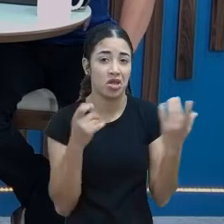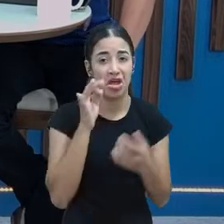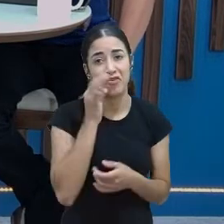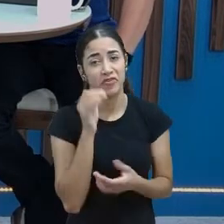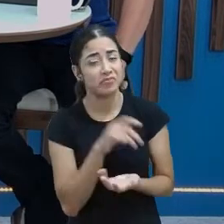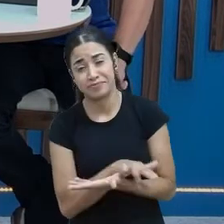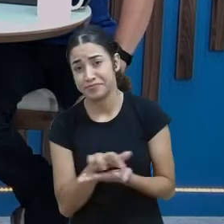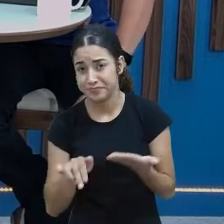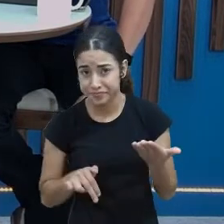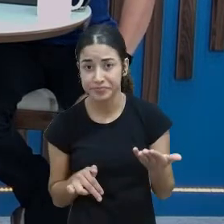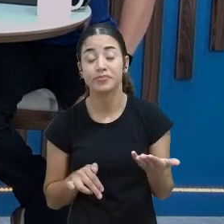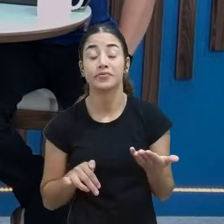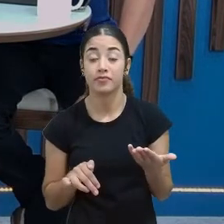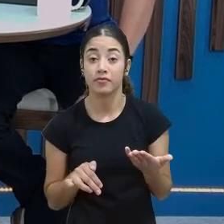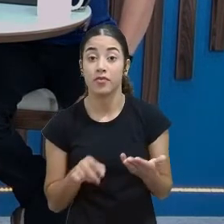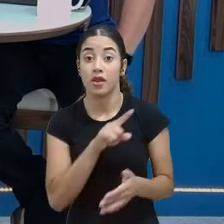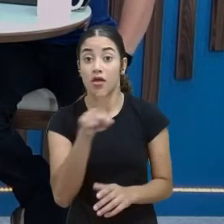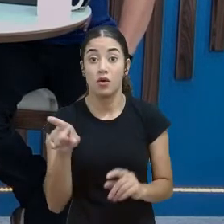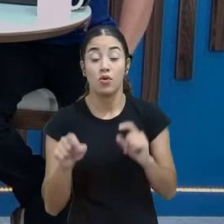enfim,